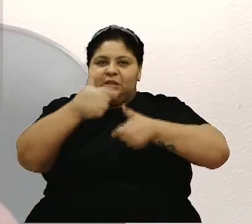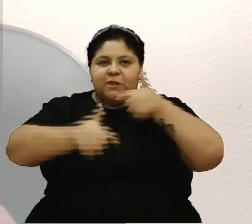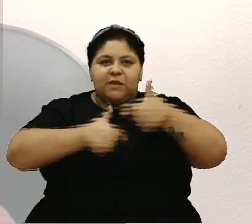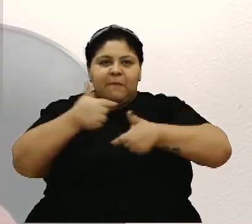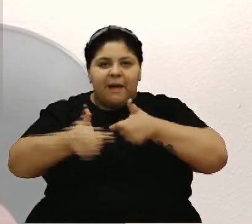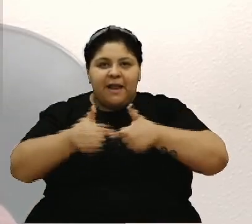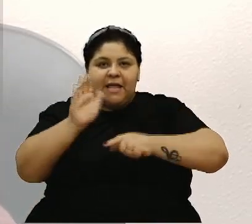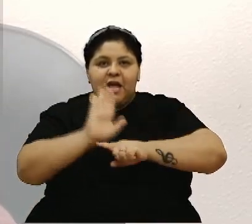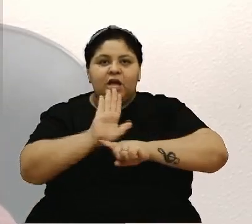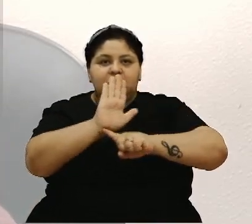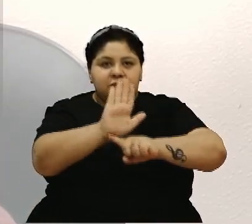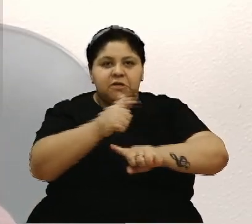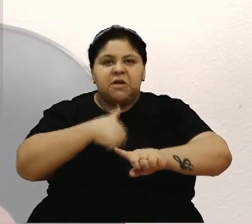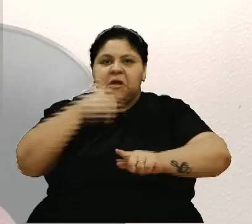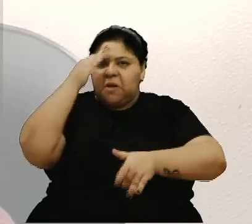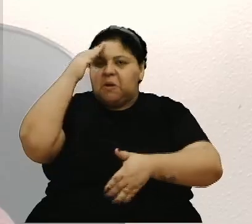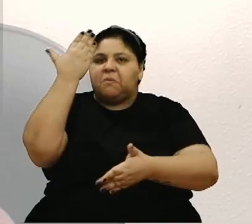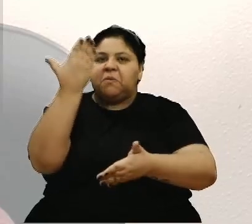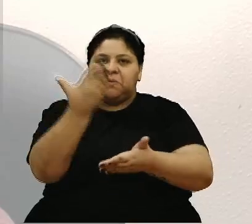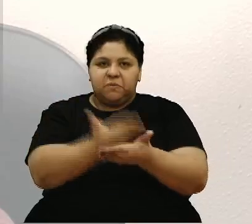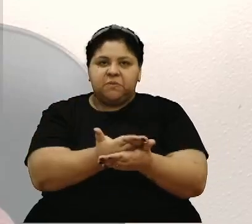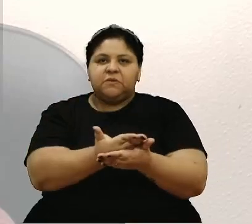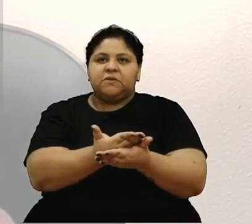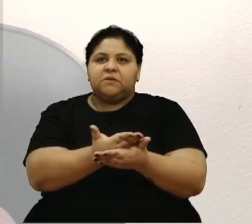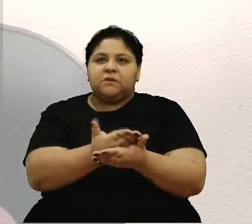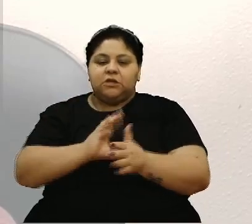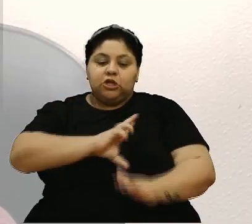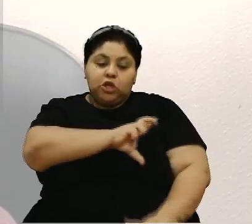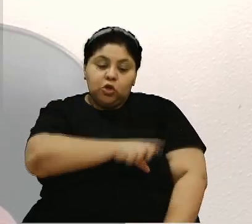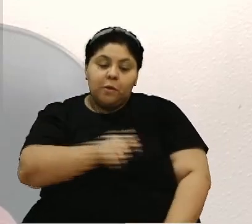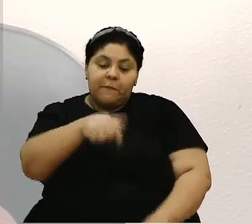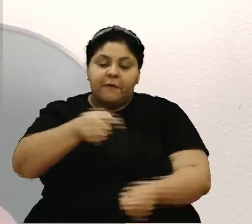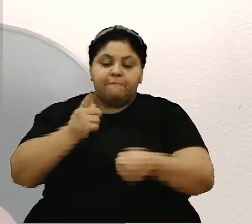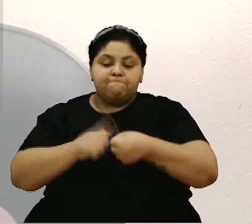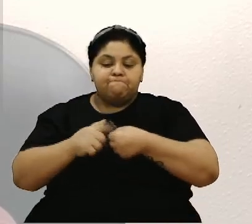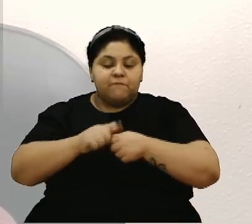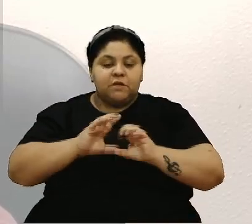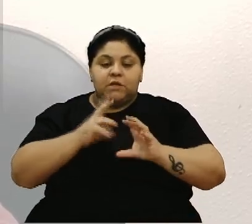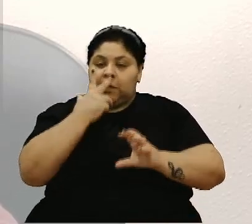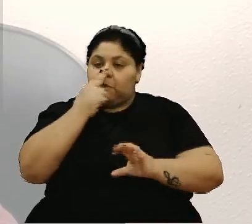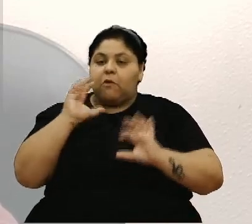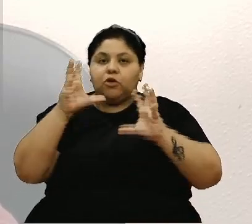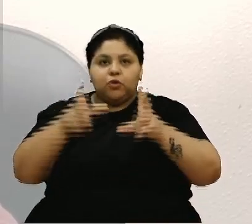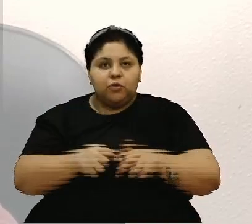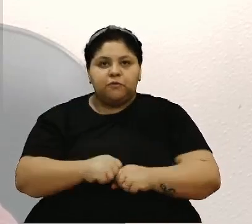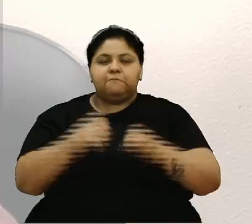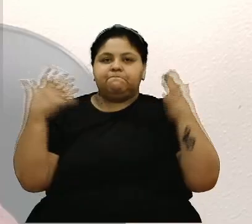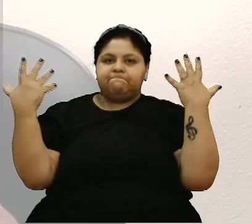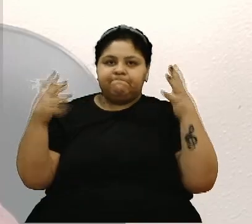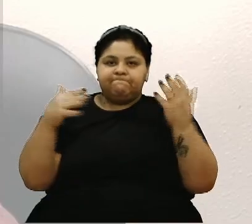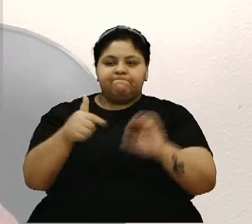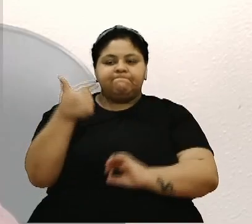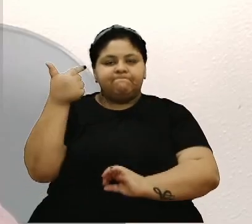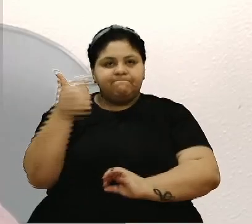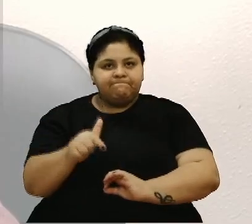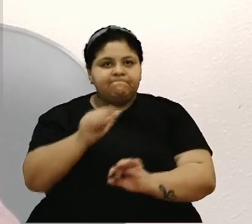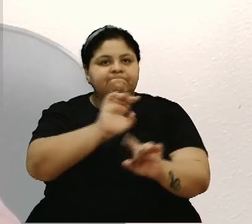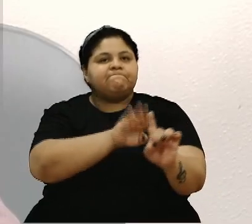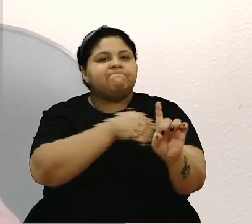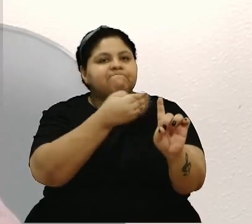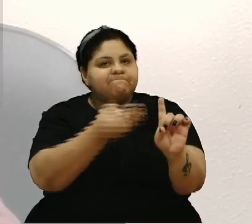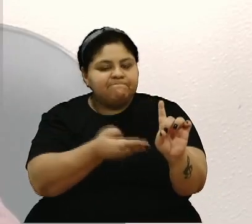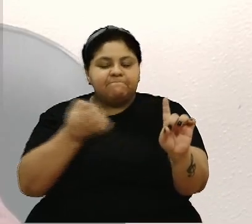tanto ajuda. E eu tenho certeza que tu ama essa cidade, como todos nós aqui. Então, parabéns mais uma vez, é uma homenagem